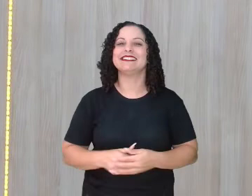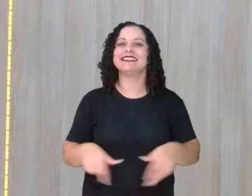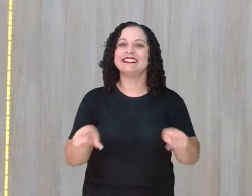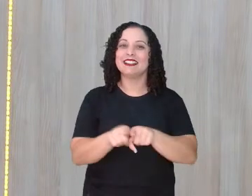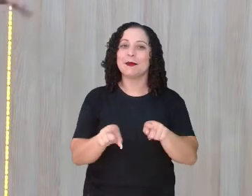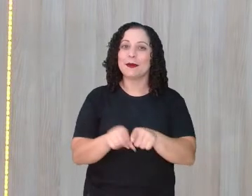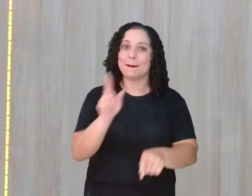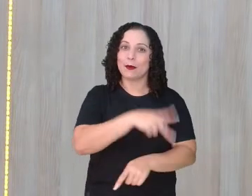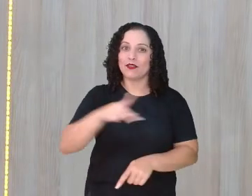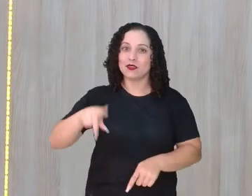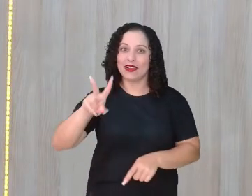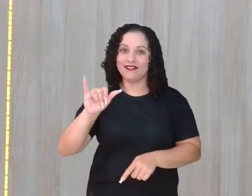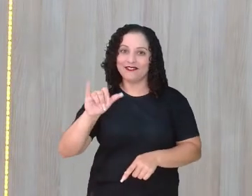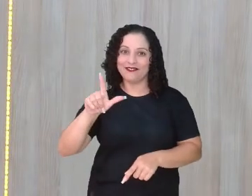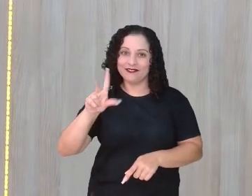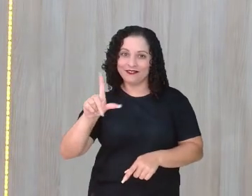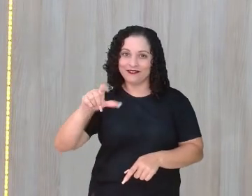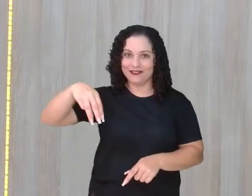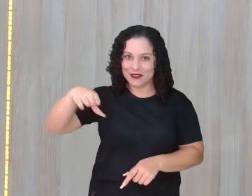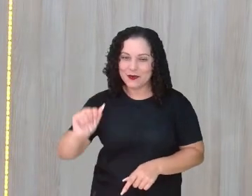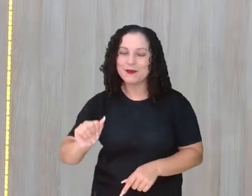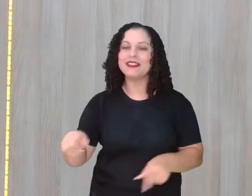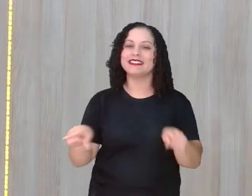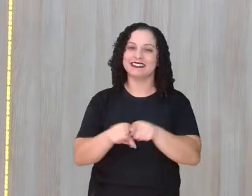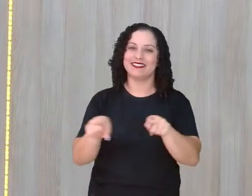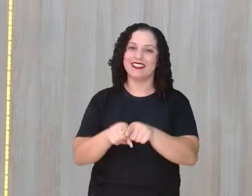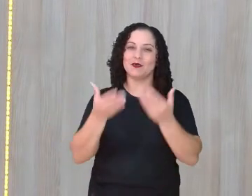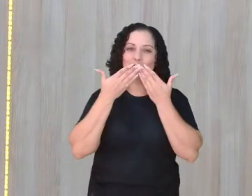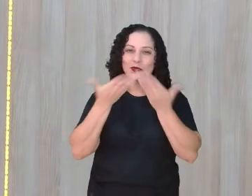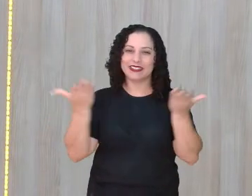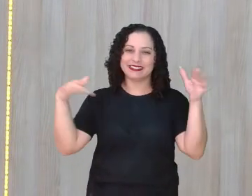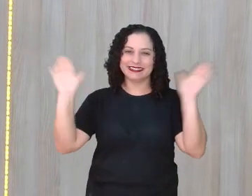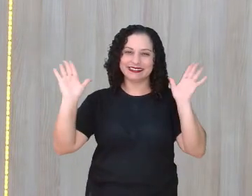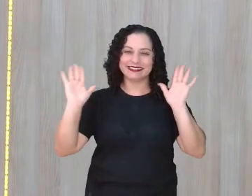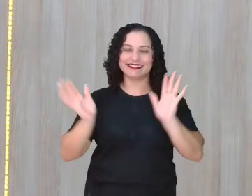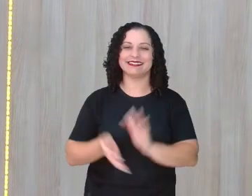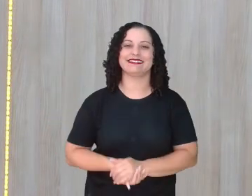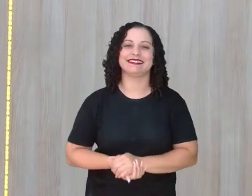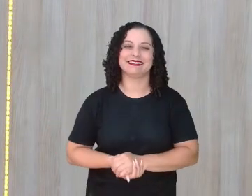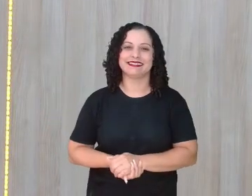e a professora Vilma que já está ali, prontíssima. Um beijo e até a próxima.